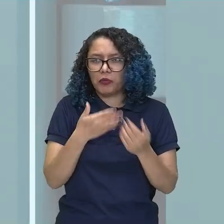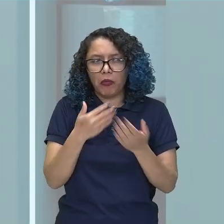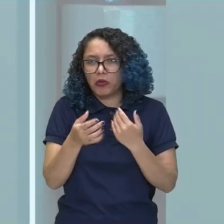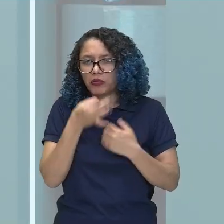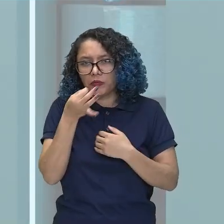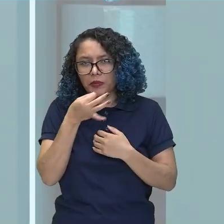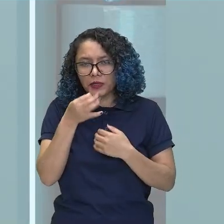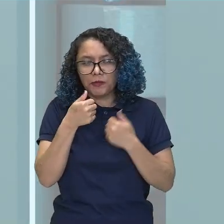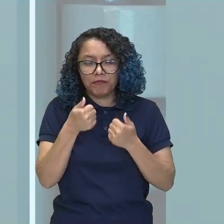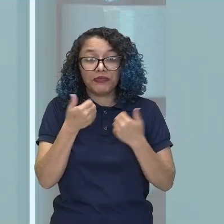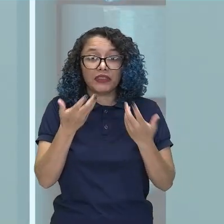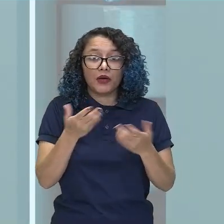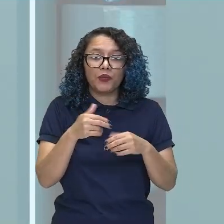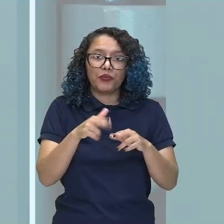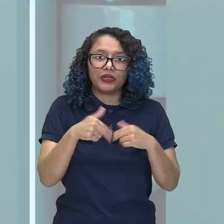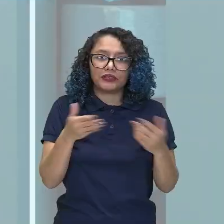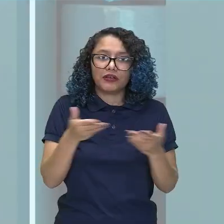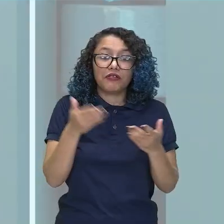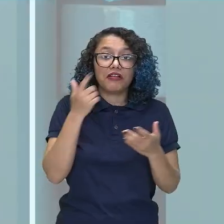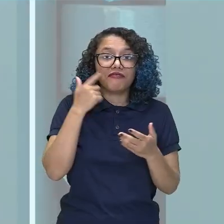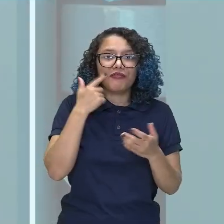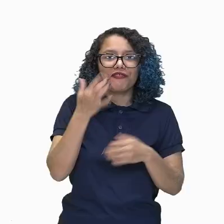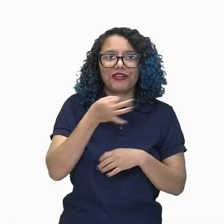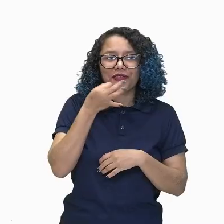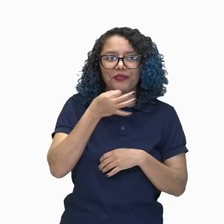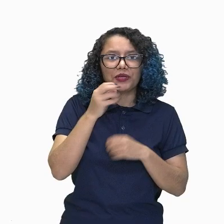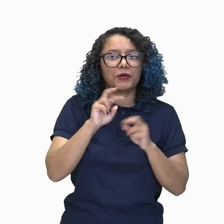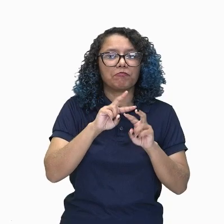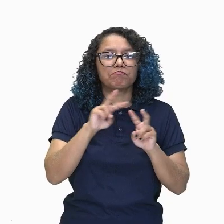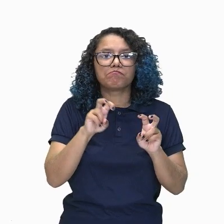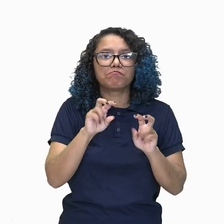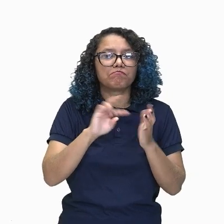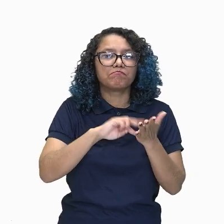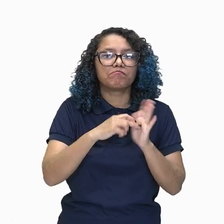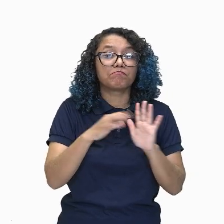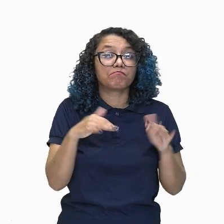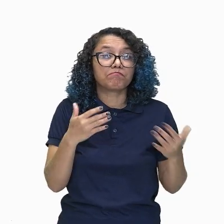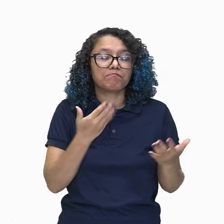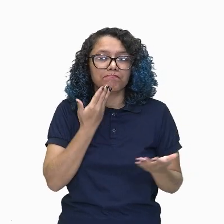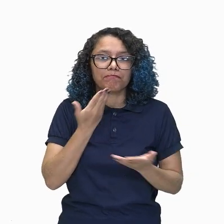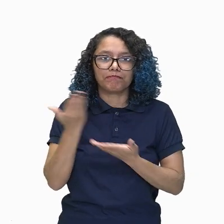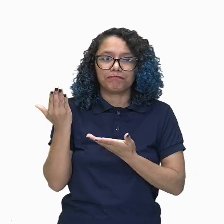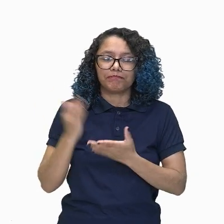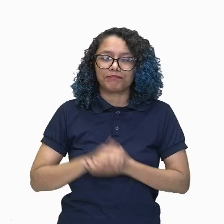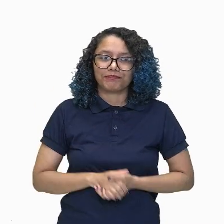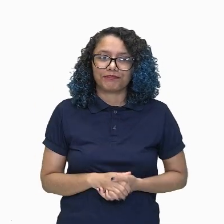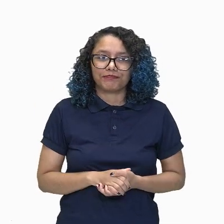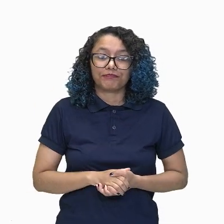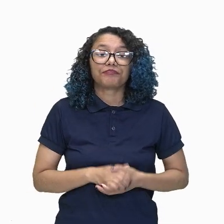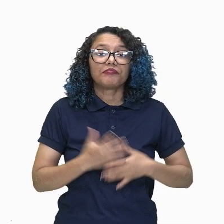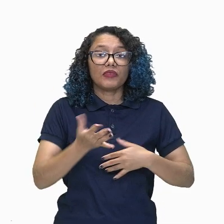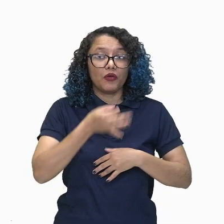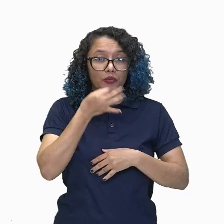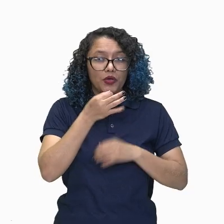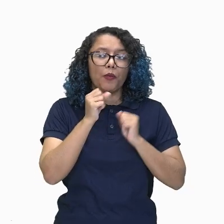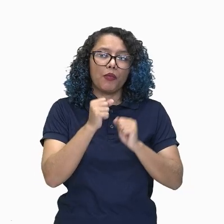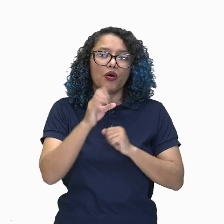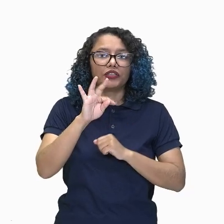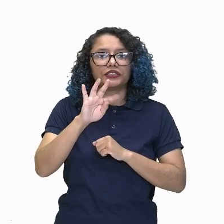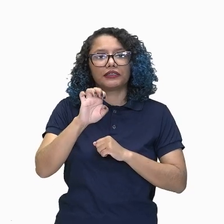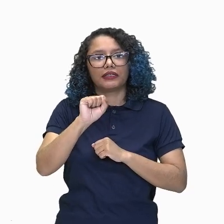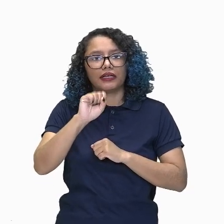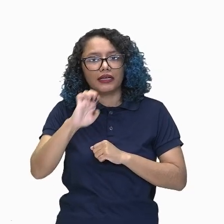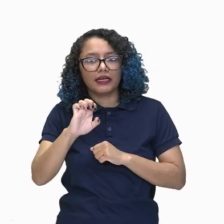opinião. E por falar em opinião, o que é uma opinião? Colocando aí para vocês, olha só, opinião, que também pode ser chamada de